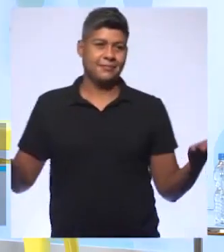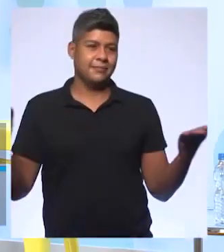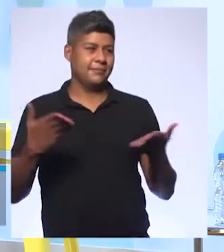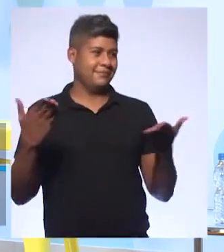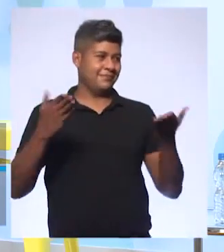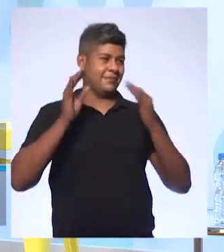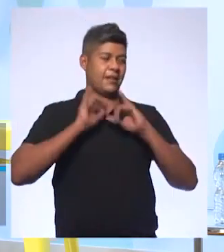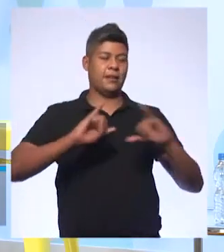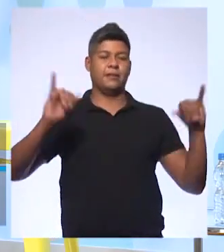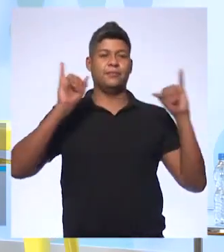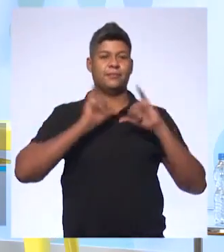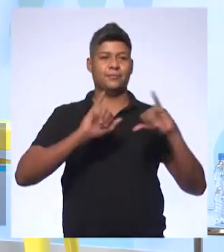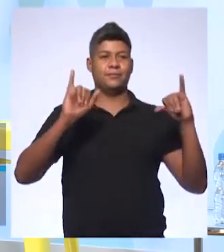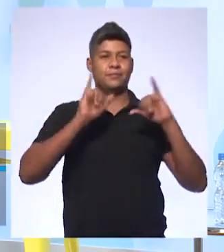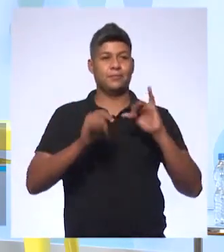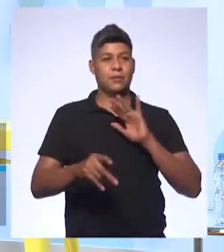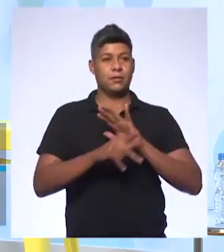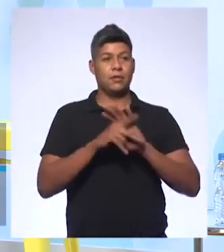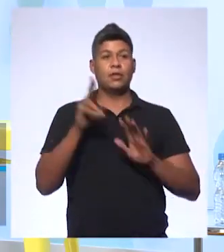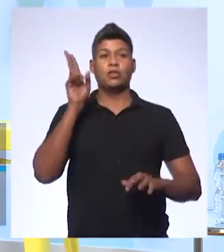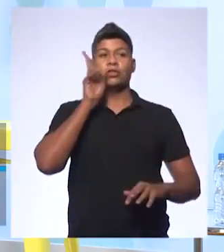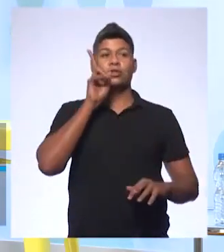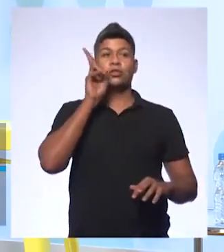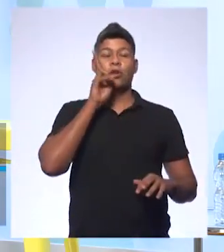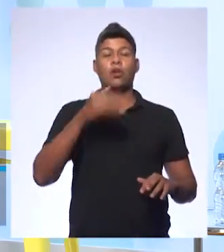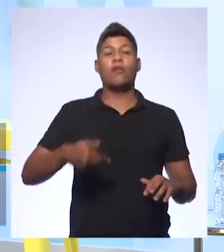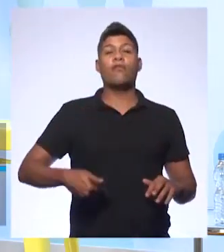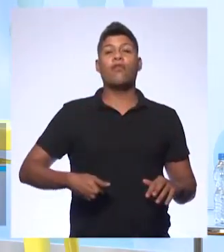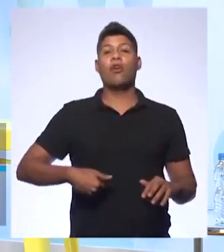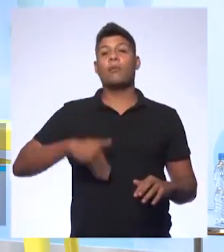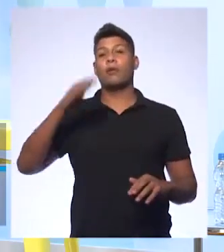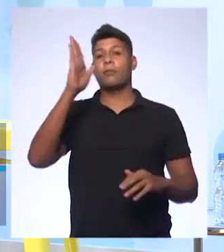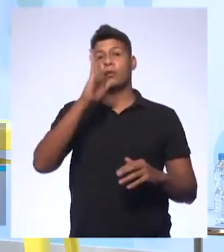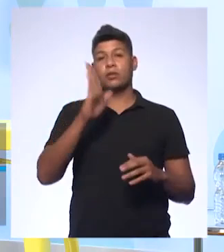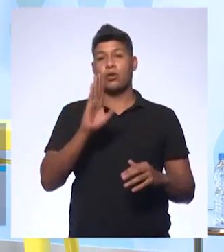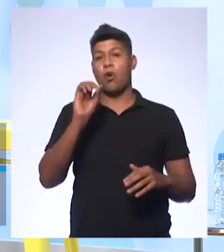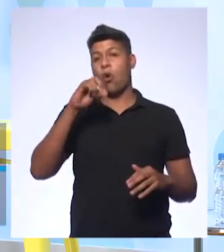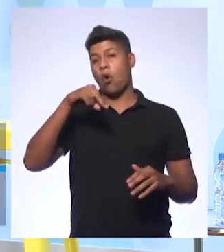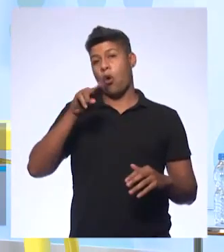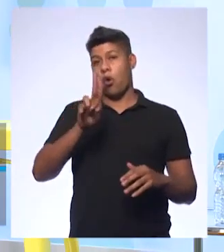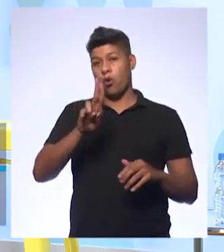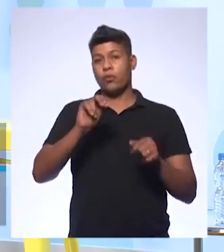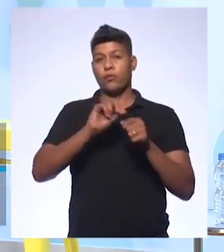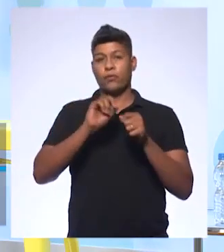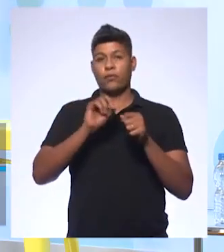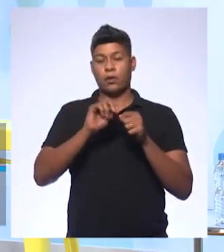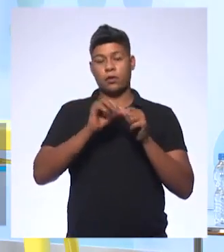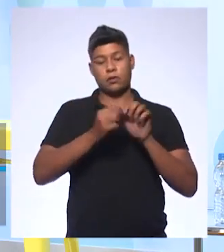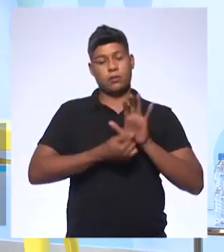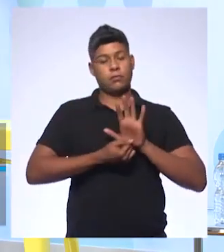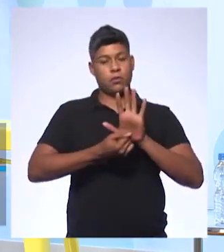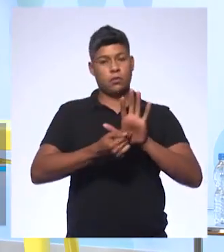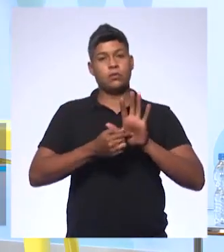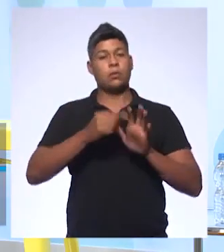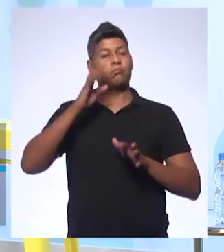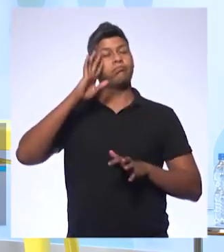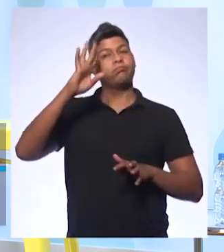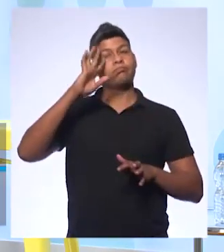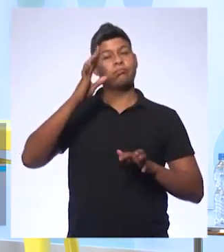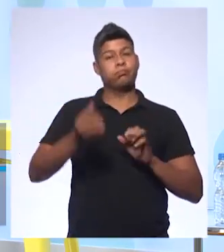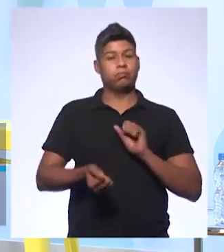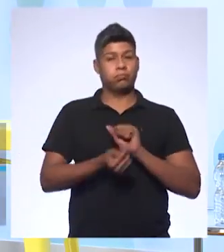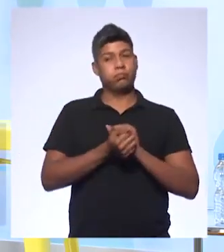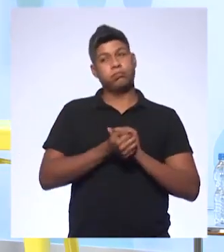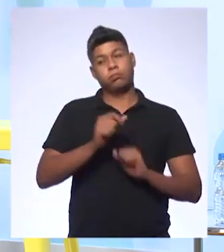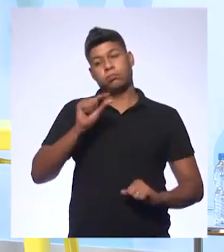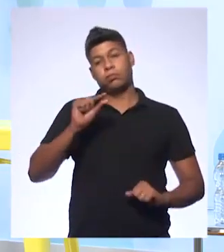documentário sobre a história da fome no Brasil. É um documentário feito pela ONU, e nós vamos passar aí para a gente refletir juntos um